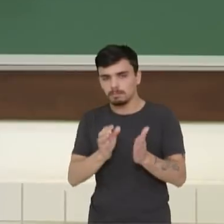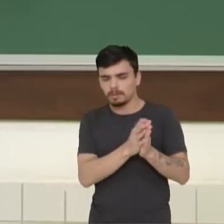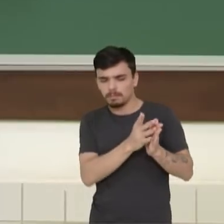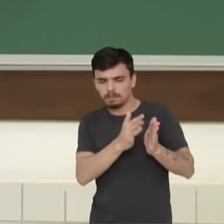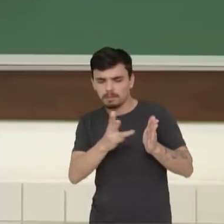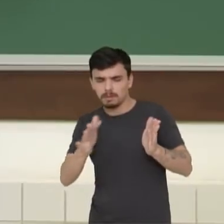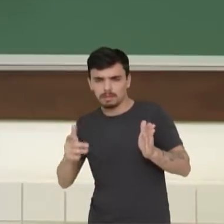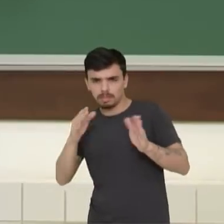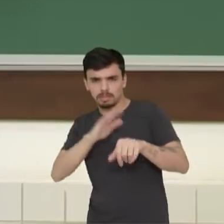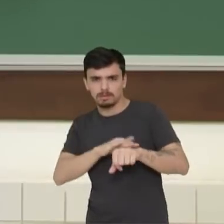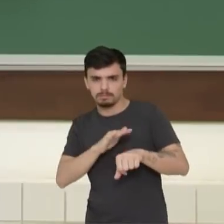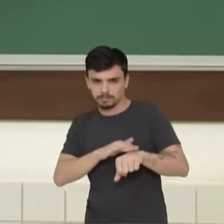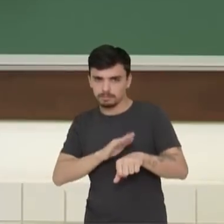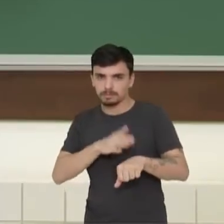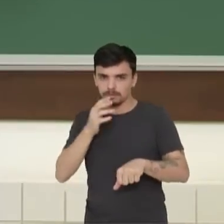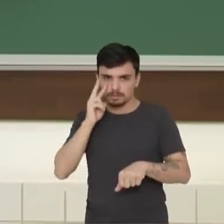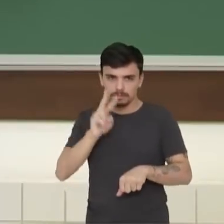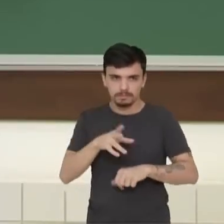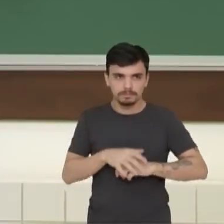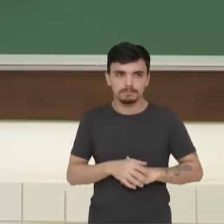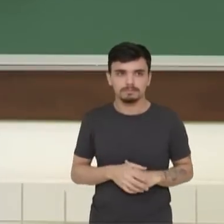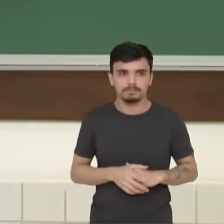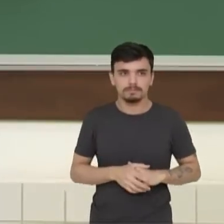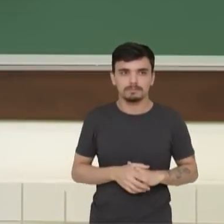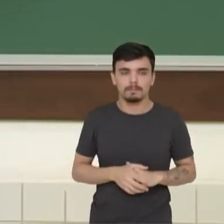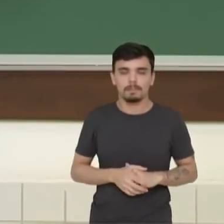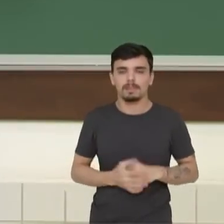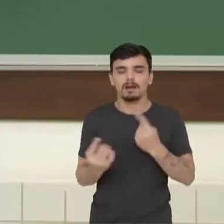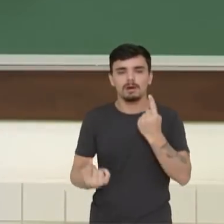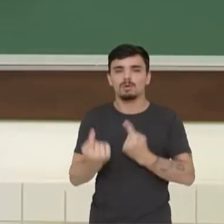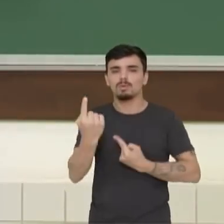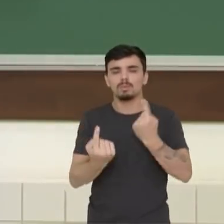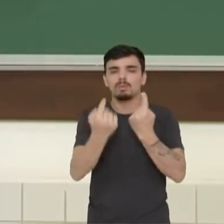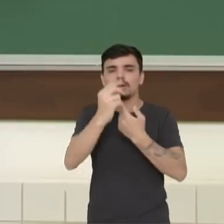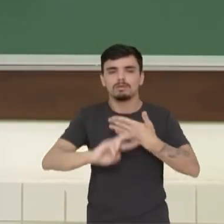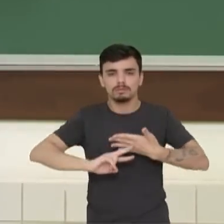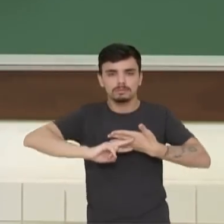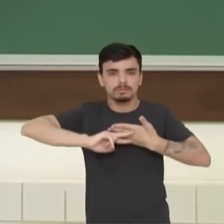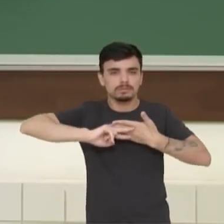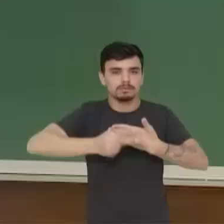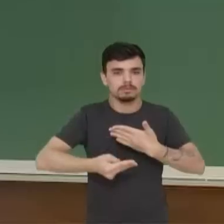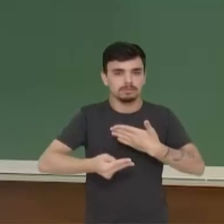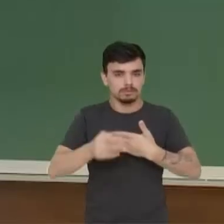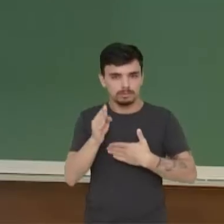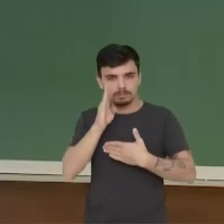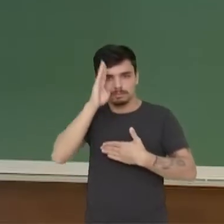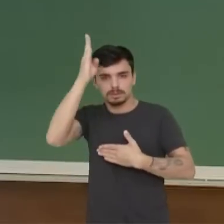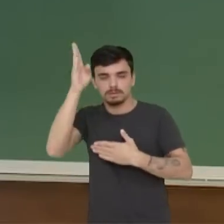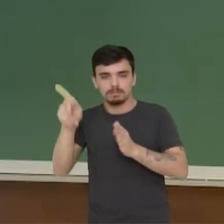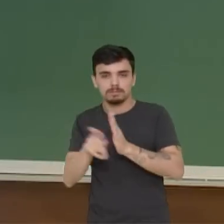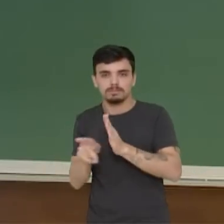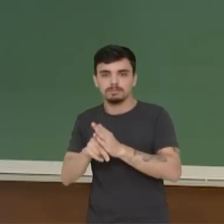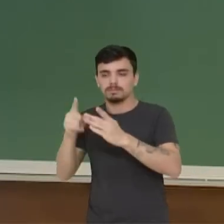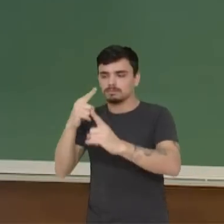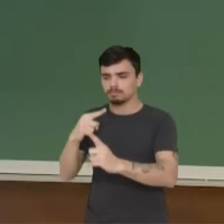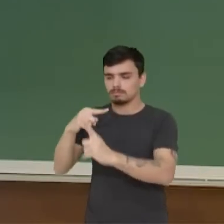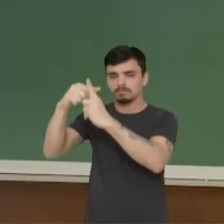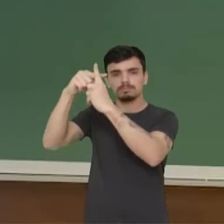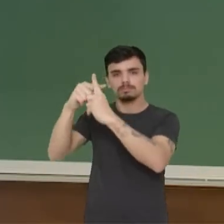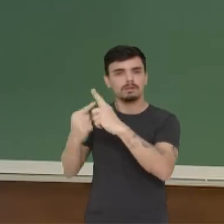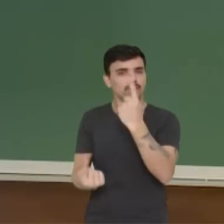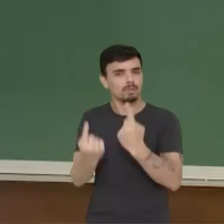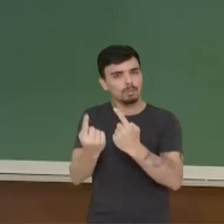esse período em que nós vemos as cruzadas. Quais são, então, as principais consequências